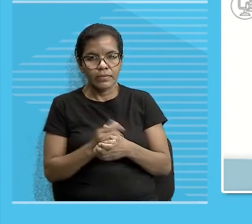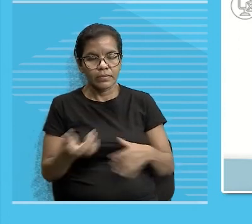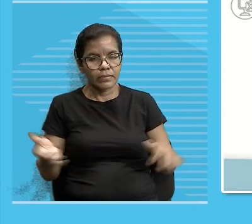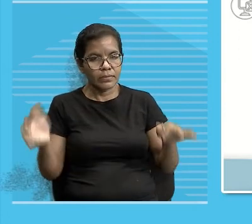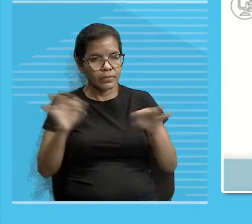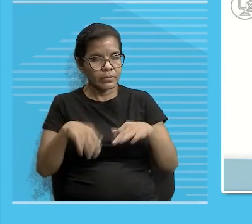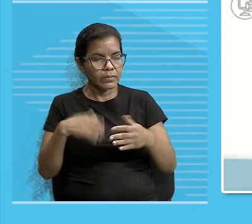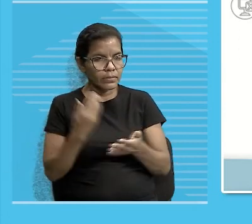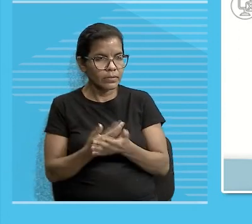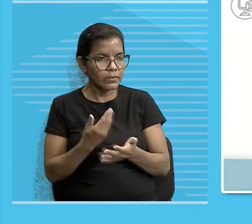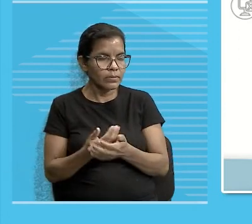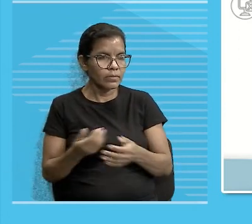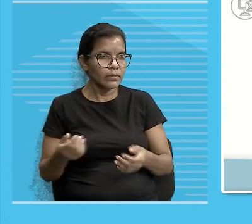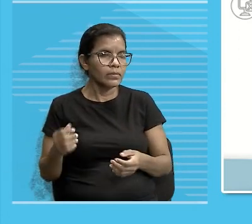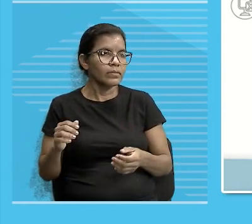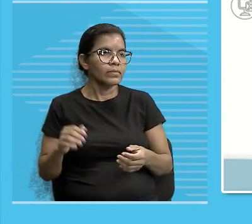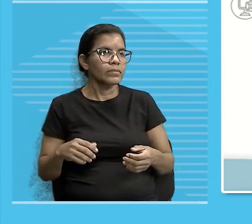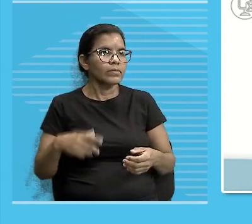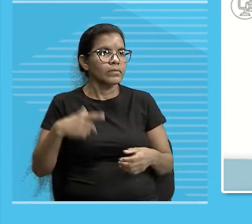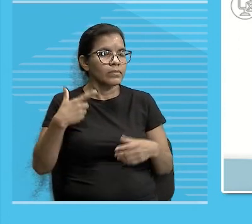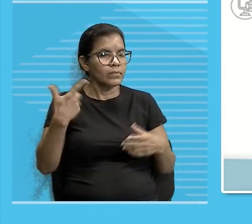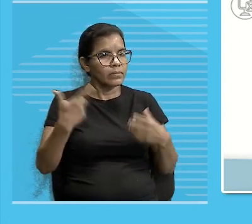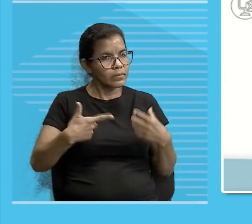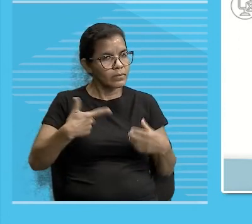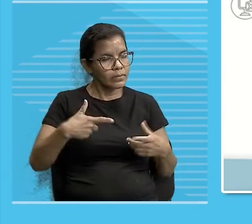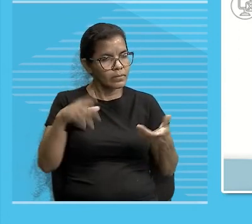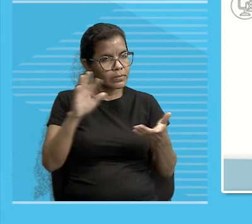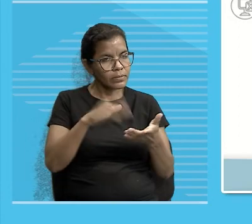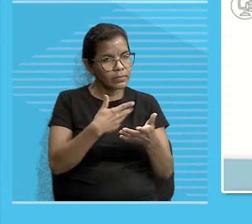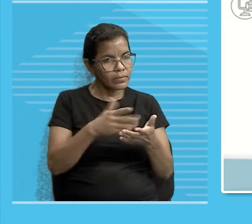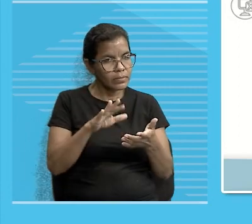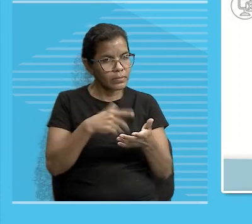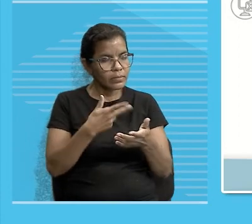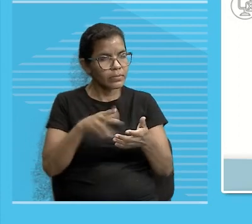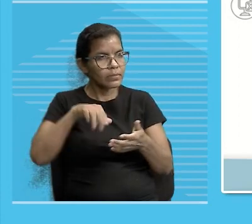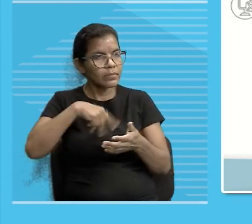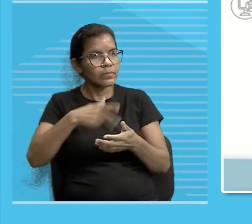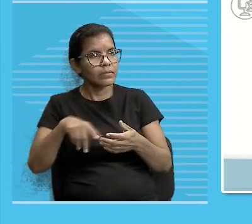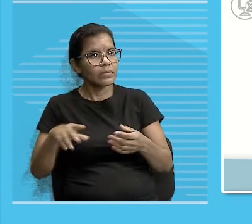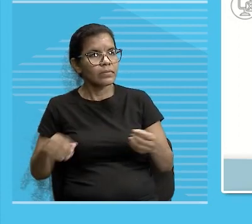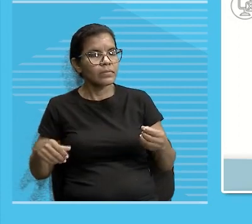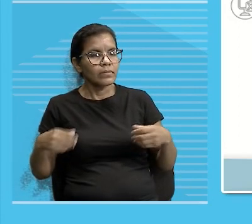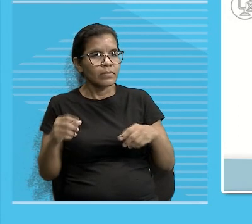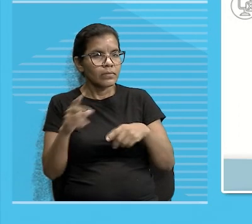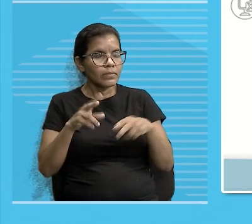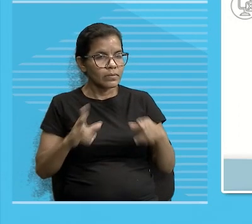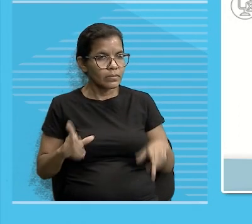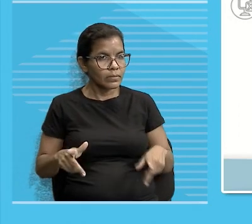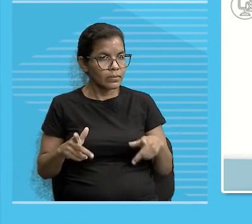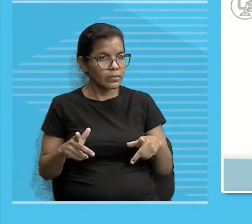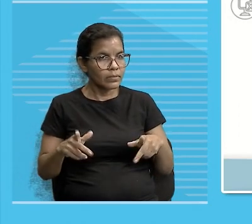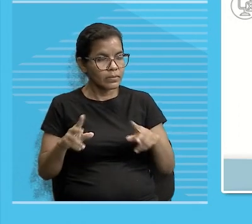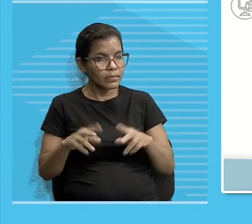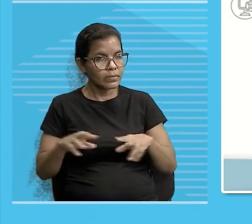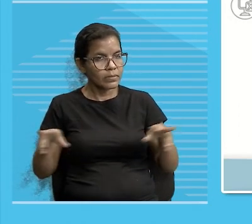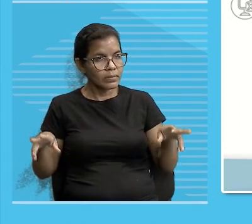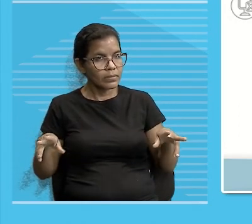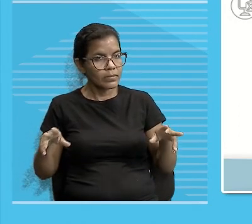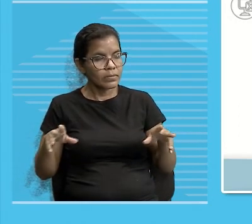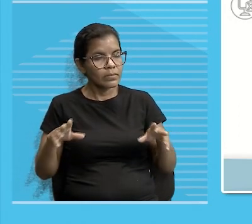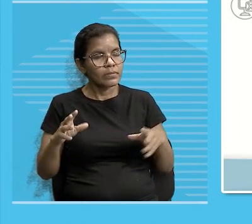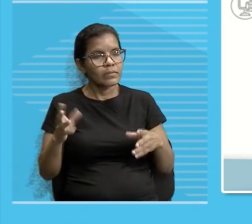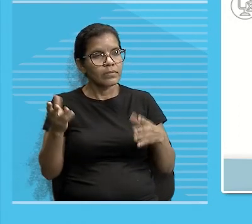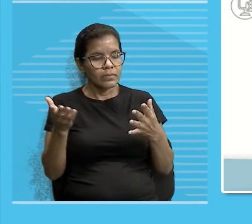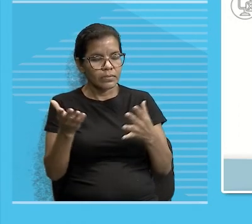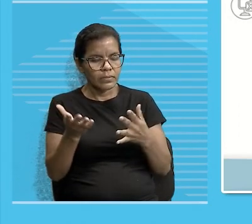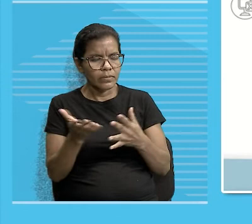hoje. Nós temos duas obras, ambas do barroco, né? E aí a questão pede aí, ó. Quanto